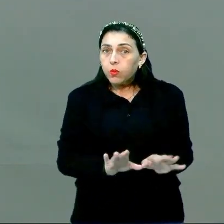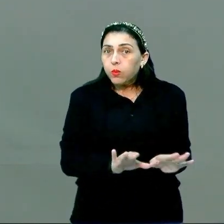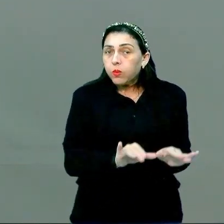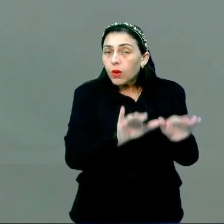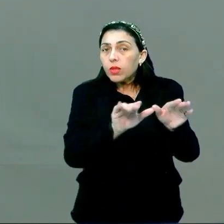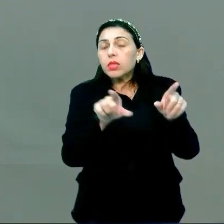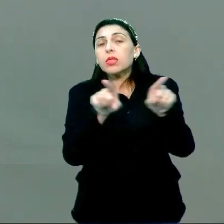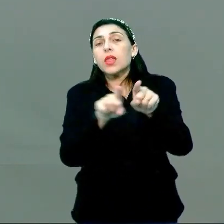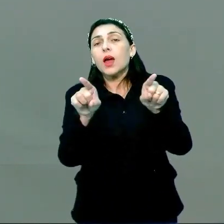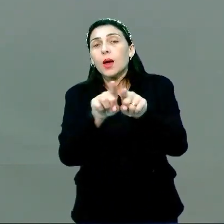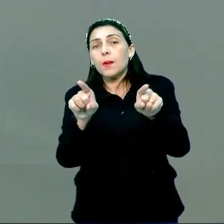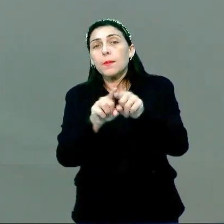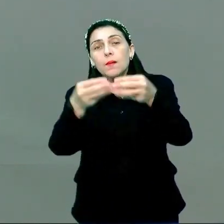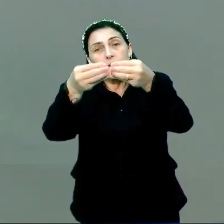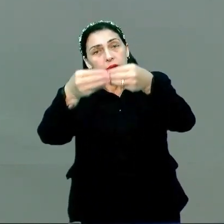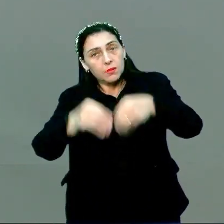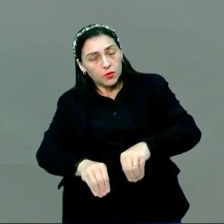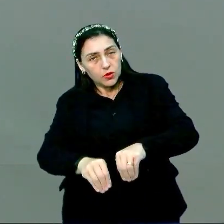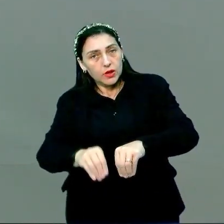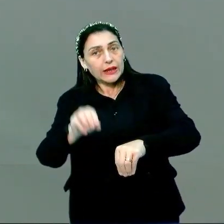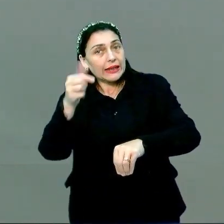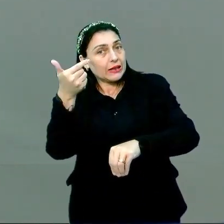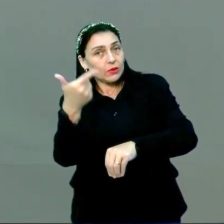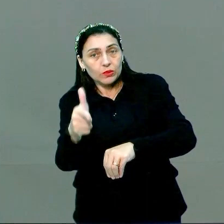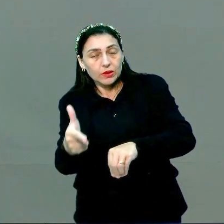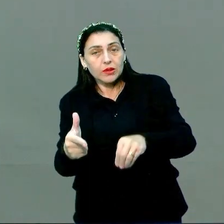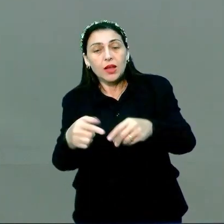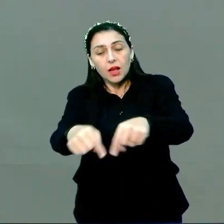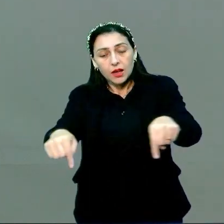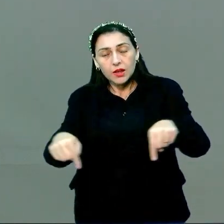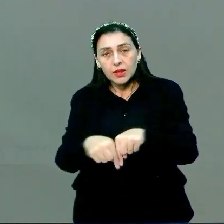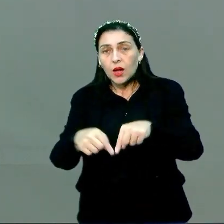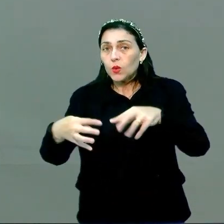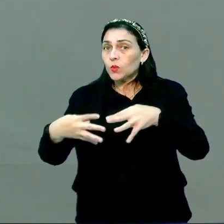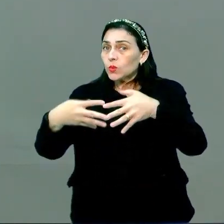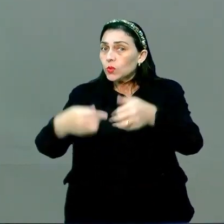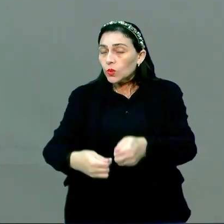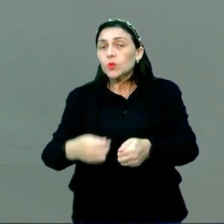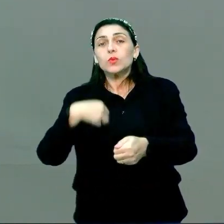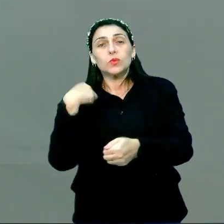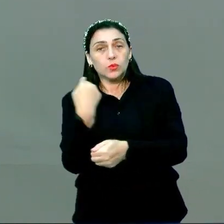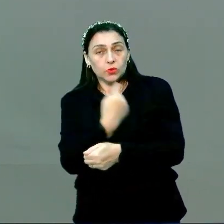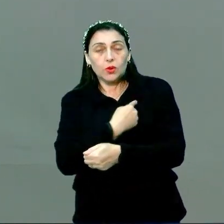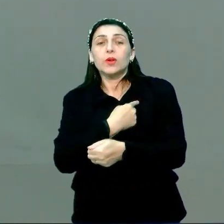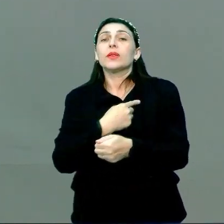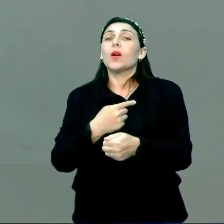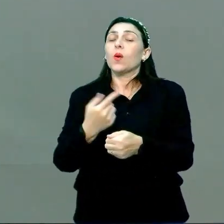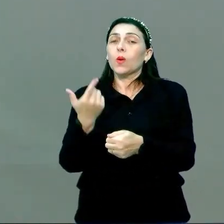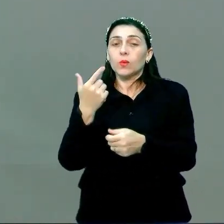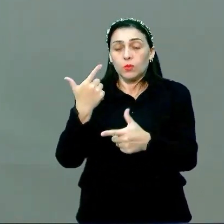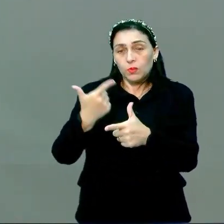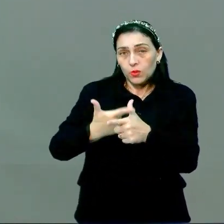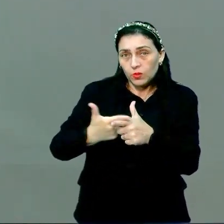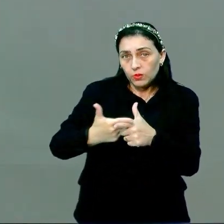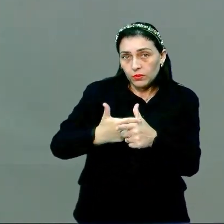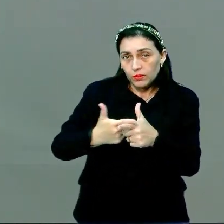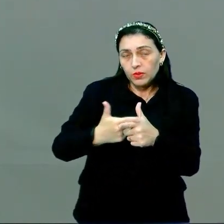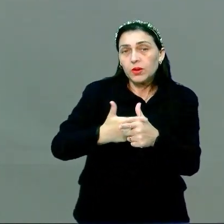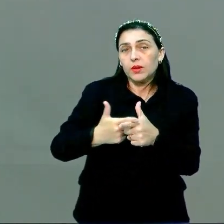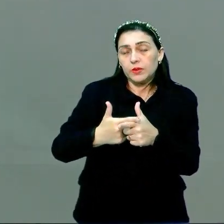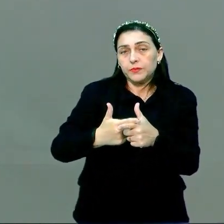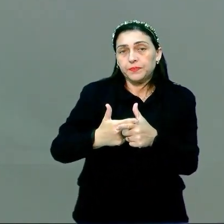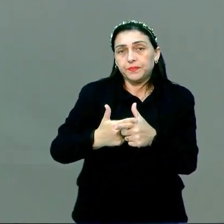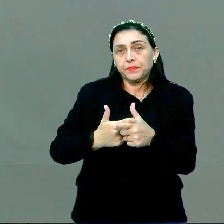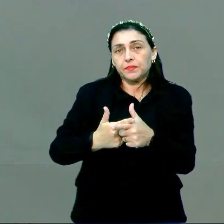a voar, ele também vai ser prejudicado, mesmo que ele não tenha quintal. Então, todos nós estamos à mercê desse problema. Então,